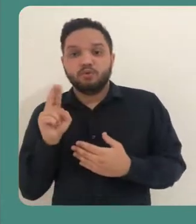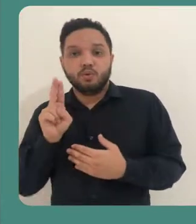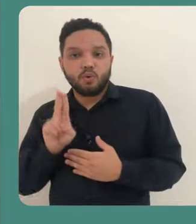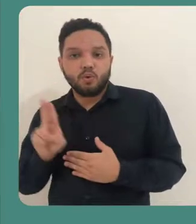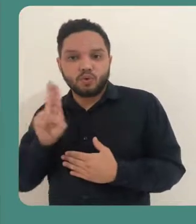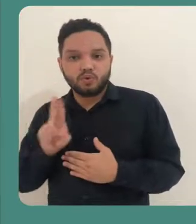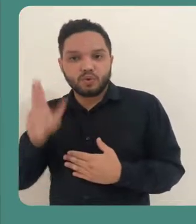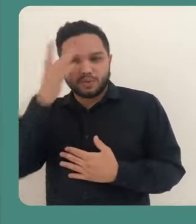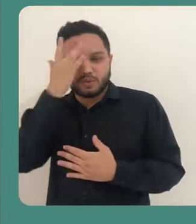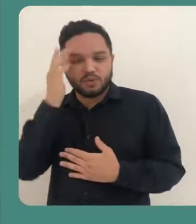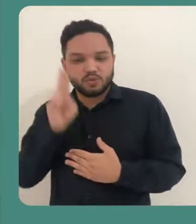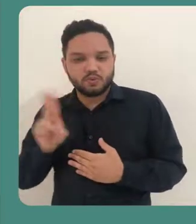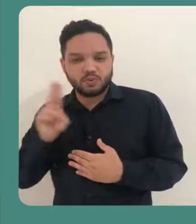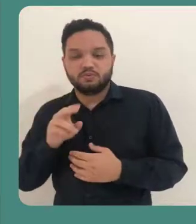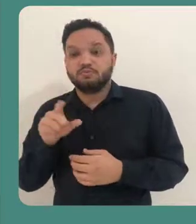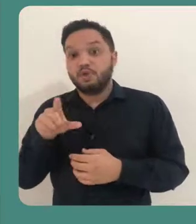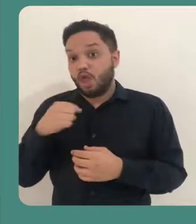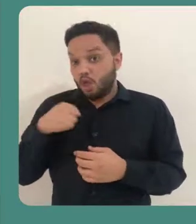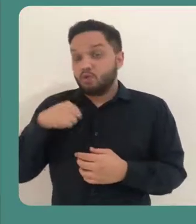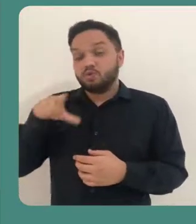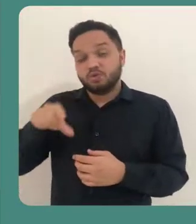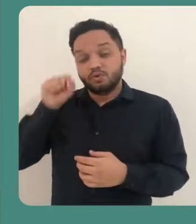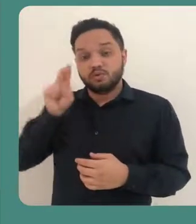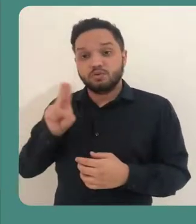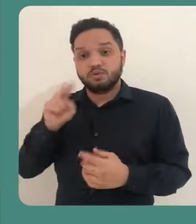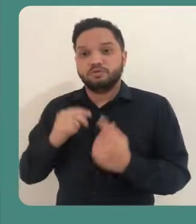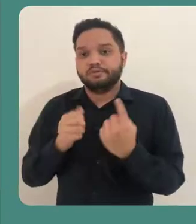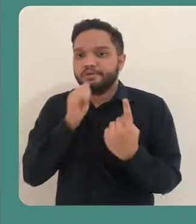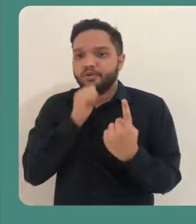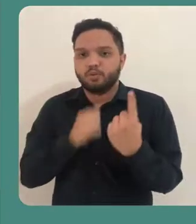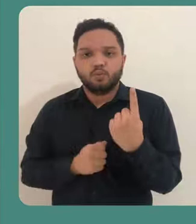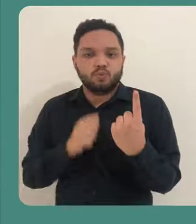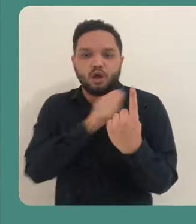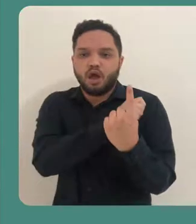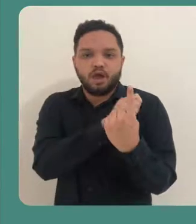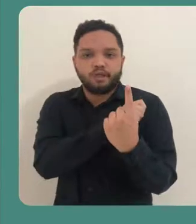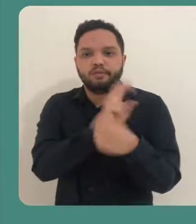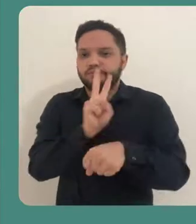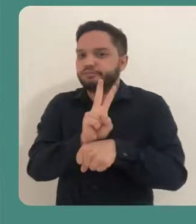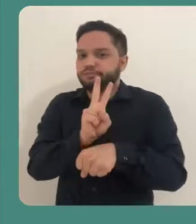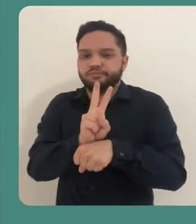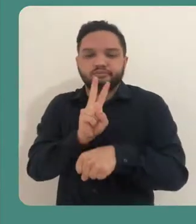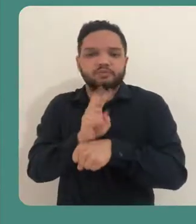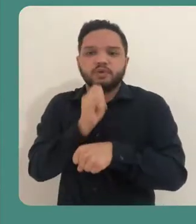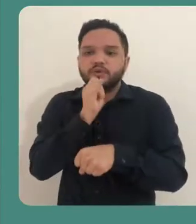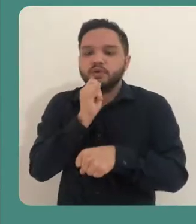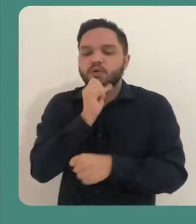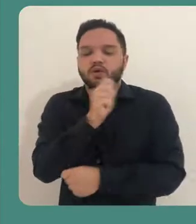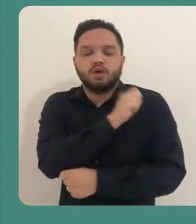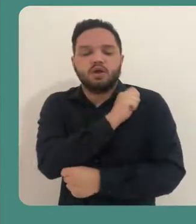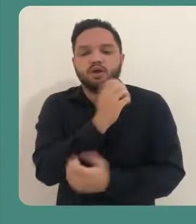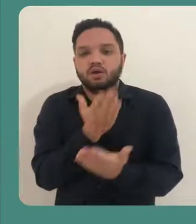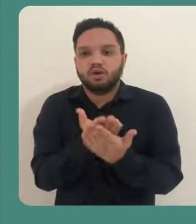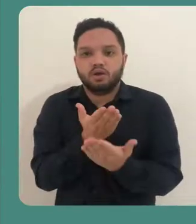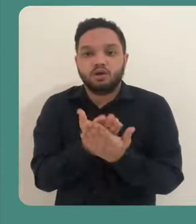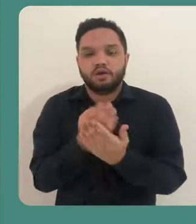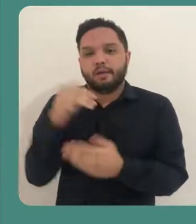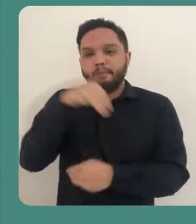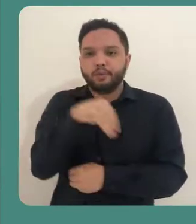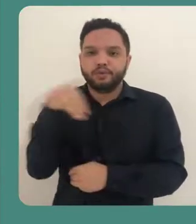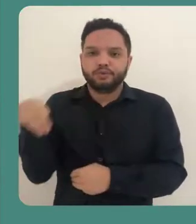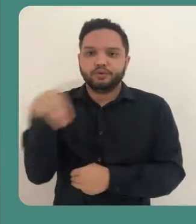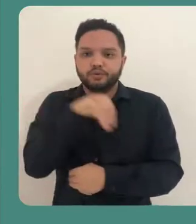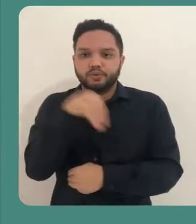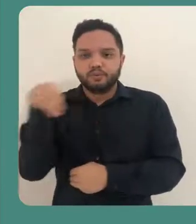um aluno que seria por exemplo um estudante monitor e adicionar nessa lista